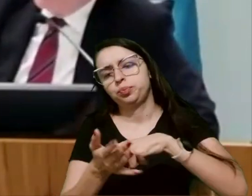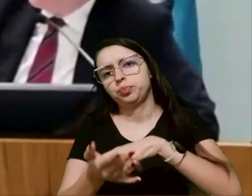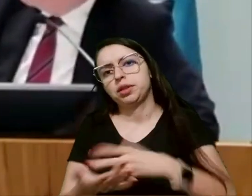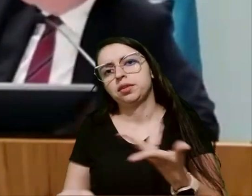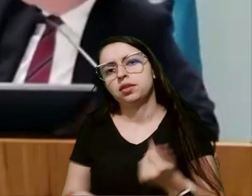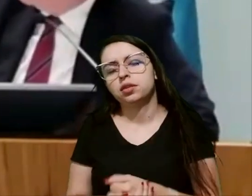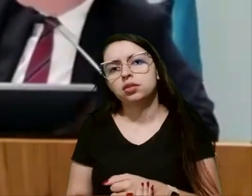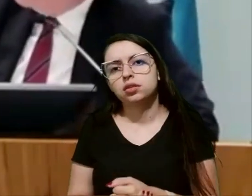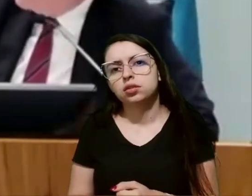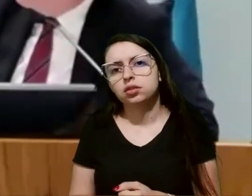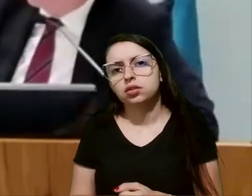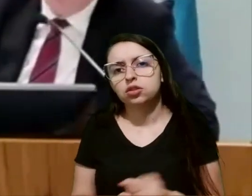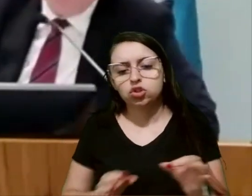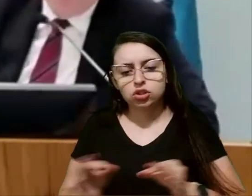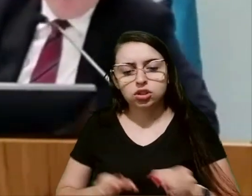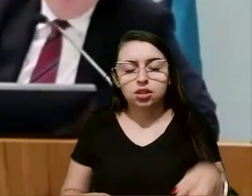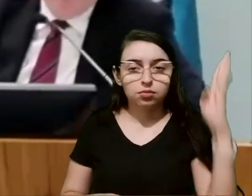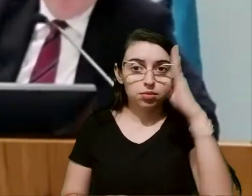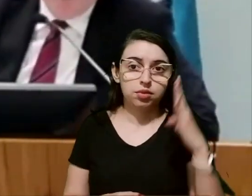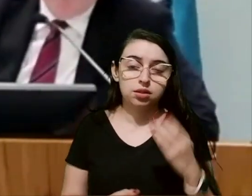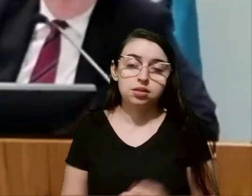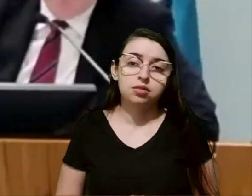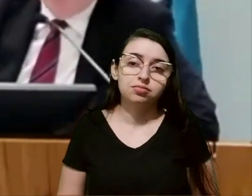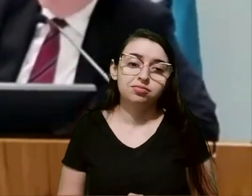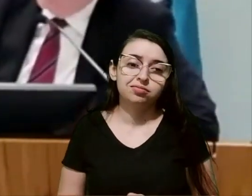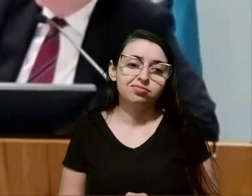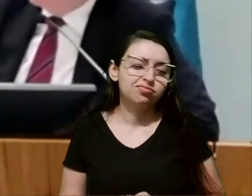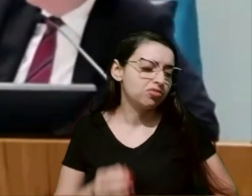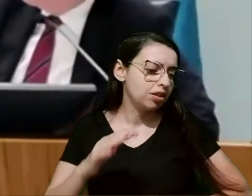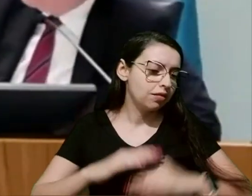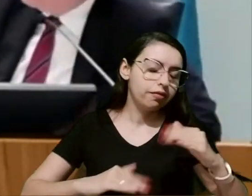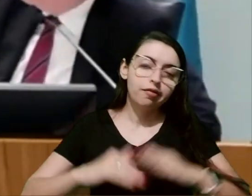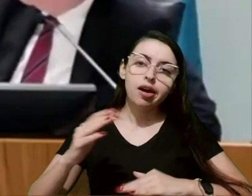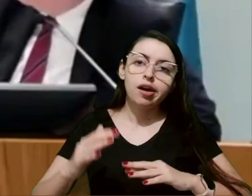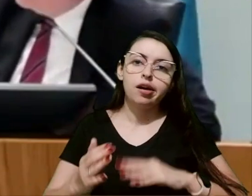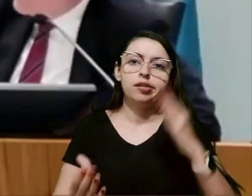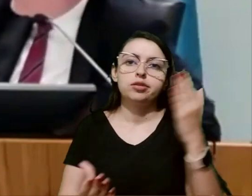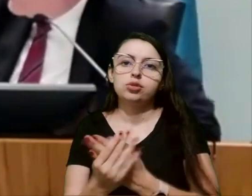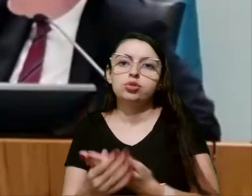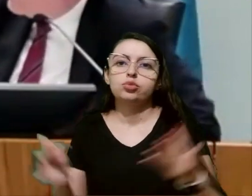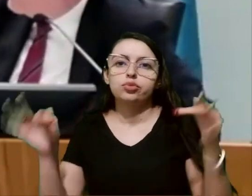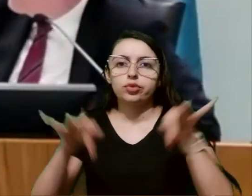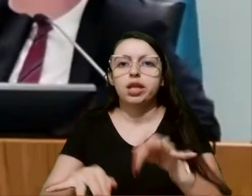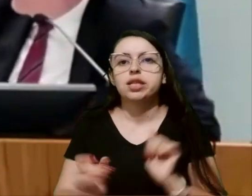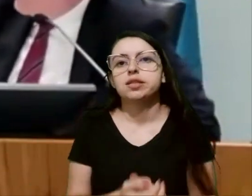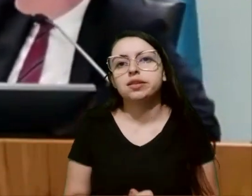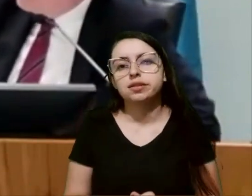de pena, de dosimetria de pena no sistema brasileiro, que leva a muita aleatoriedade.